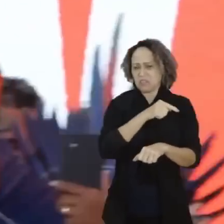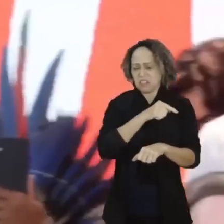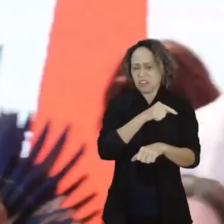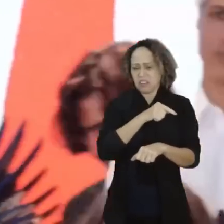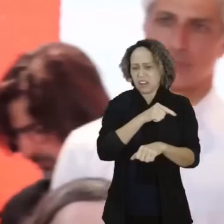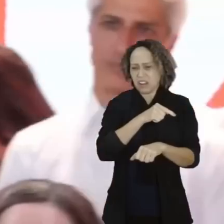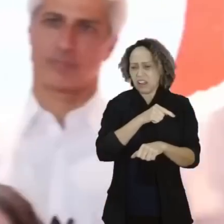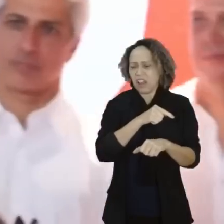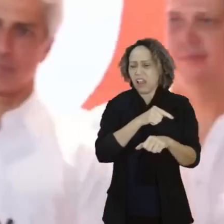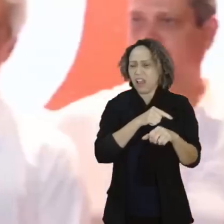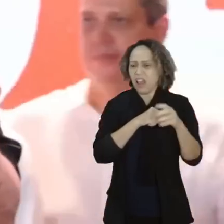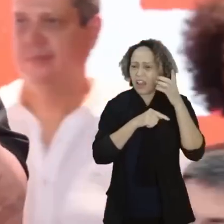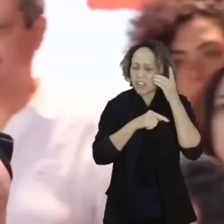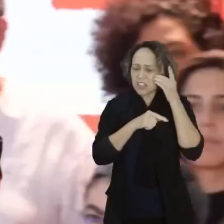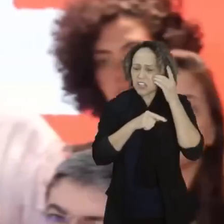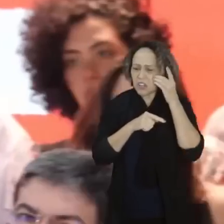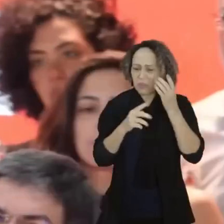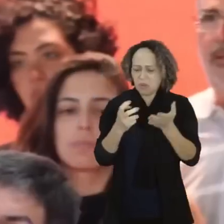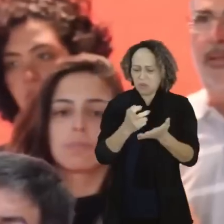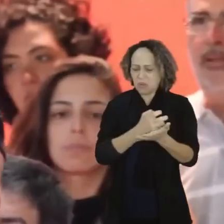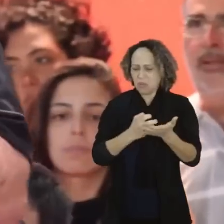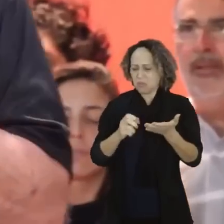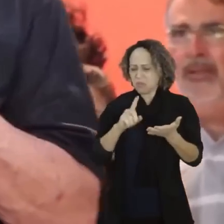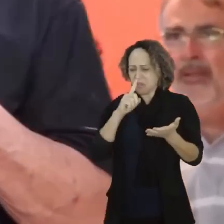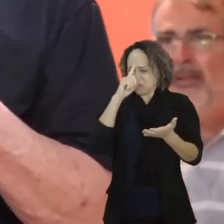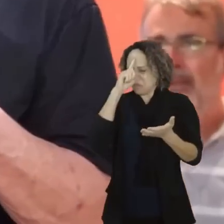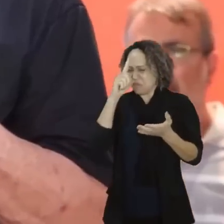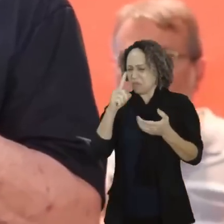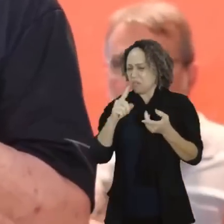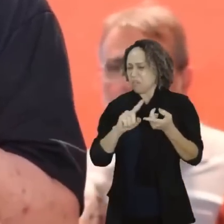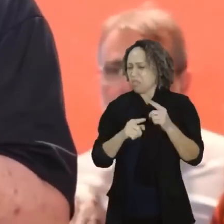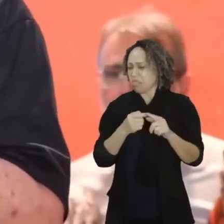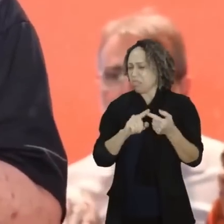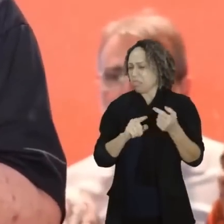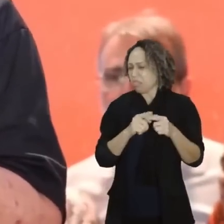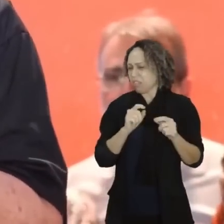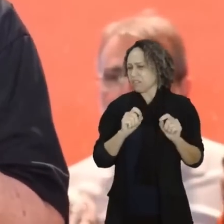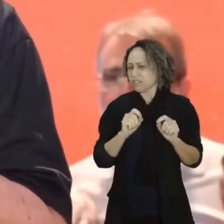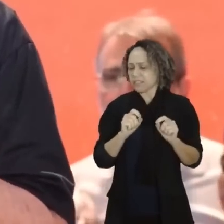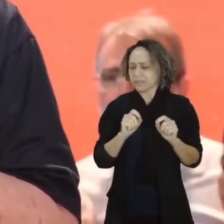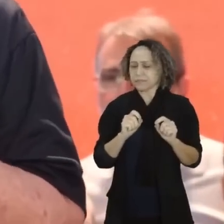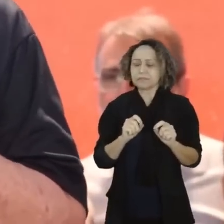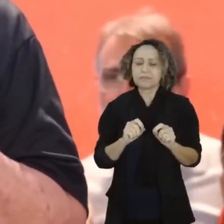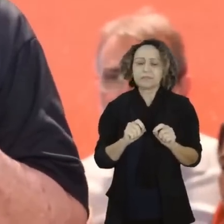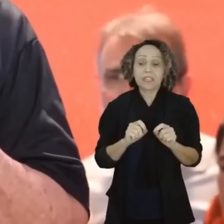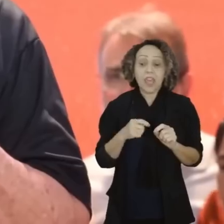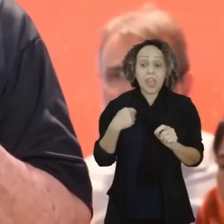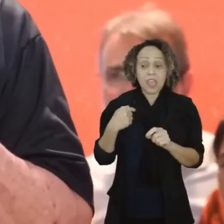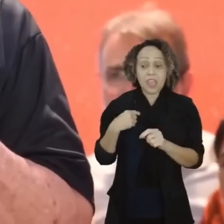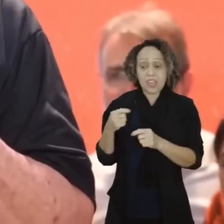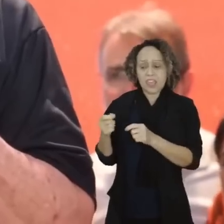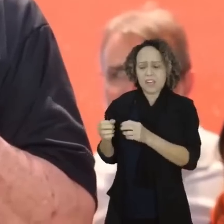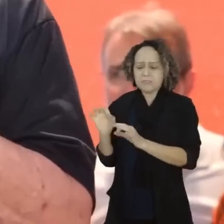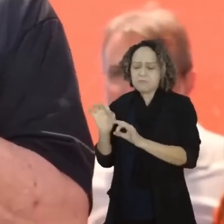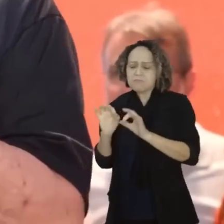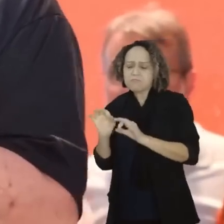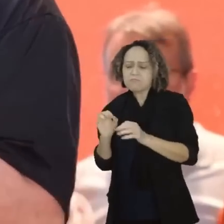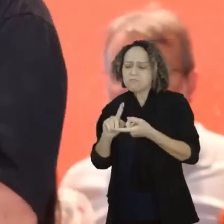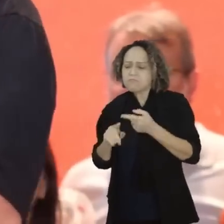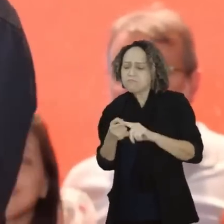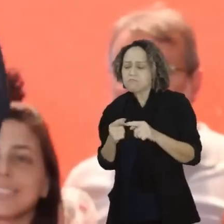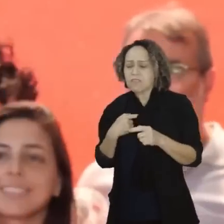me colocar na cadeia. Cá estamos nós de novo.